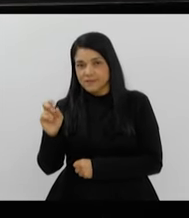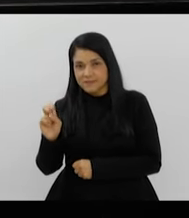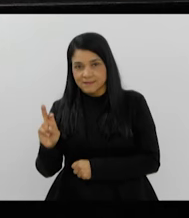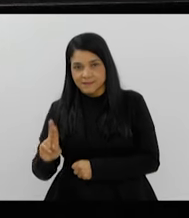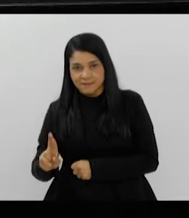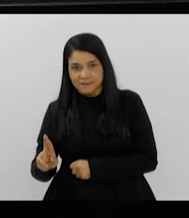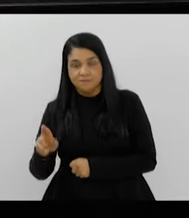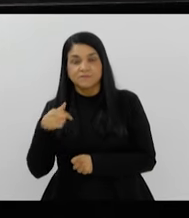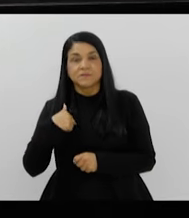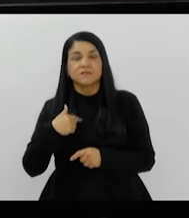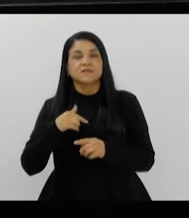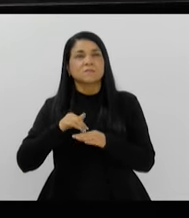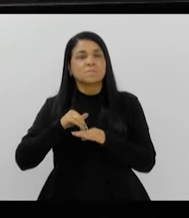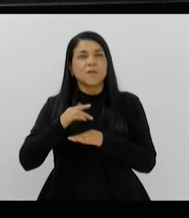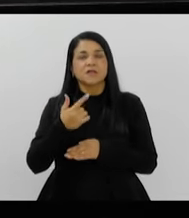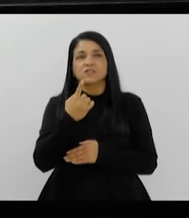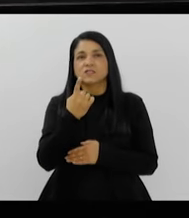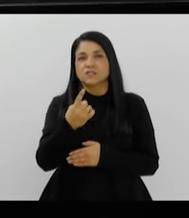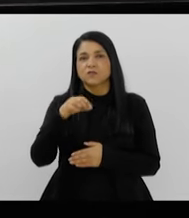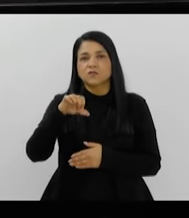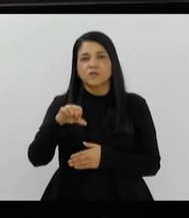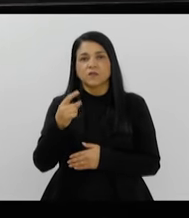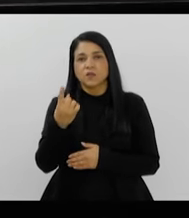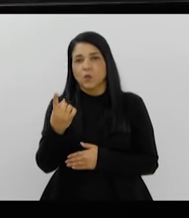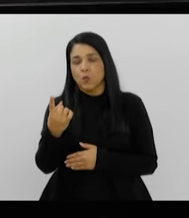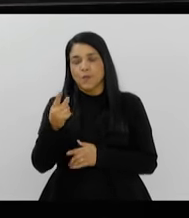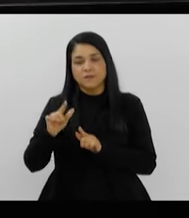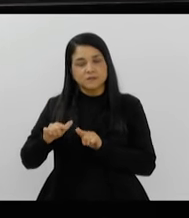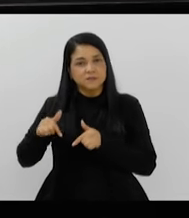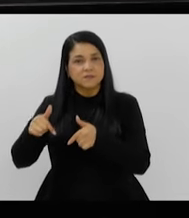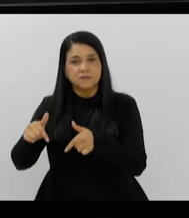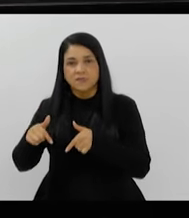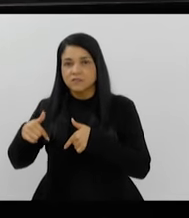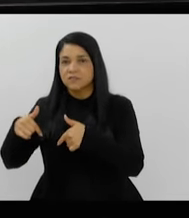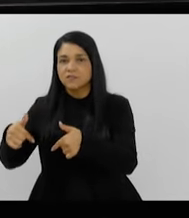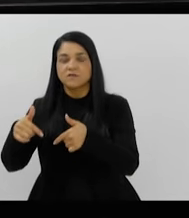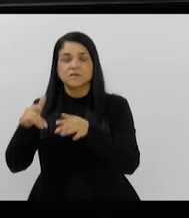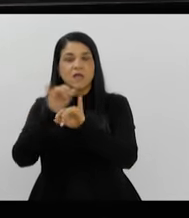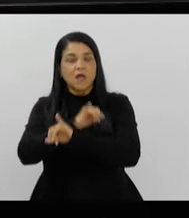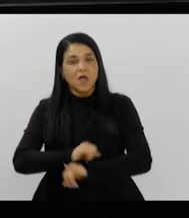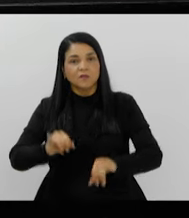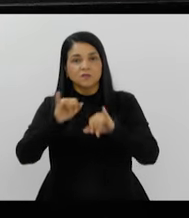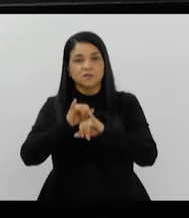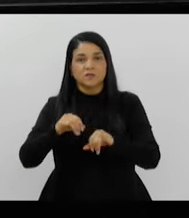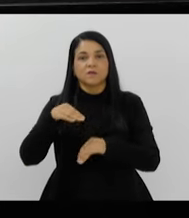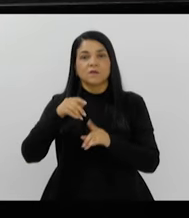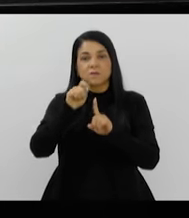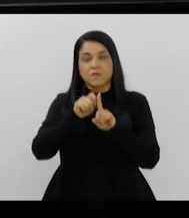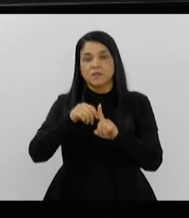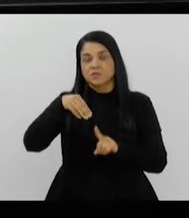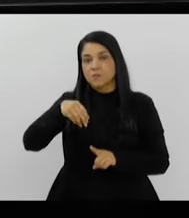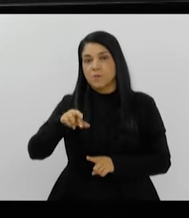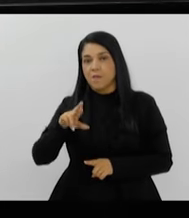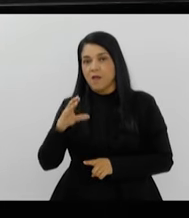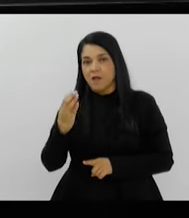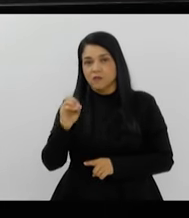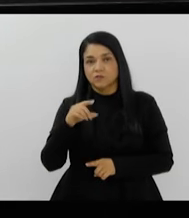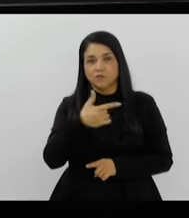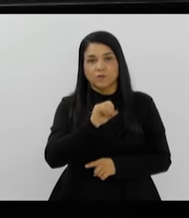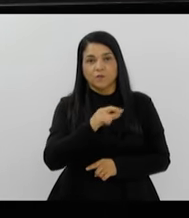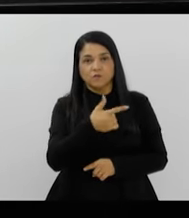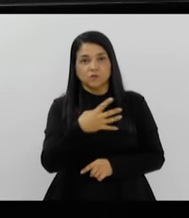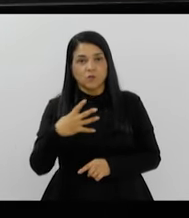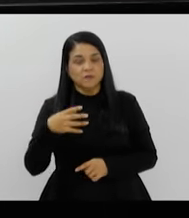de 191 estimativas, iniciativas anunciadas em março desse ano nas mais diversas